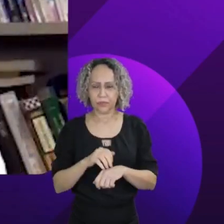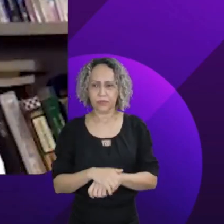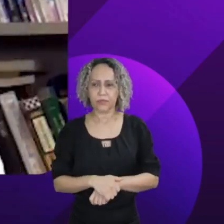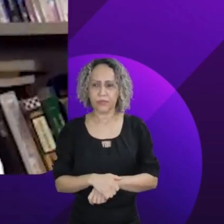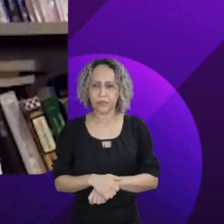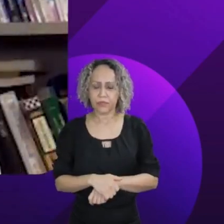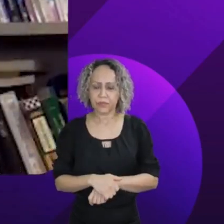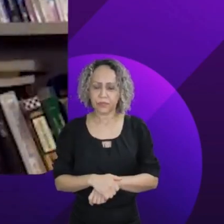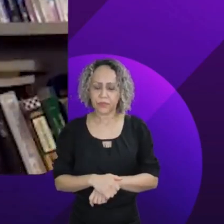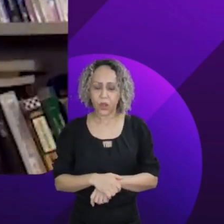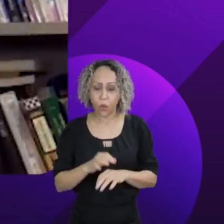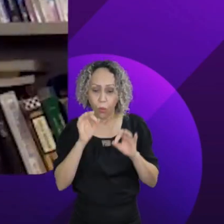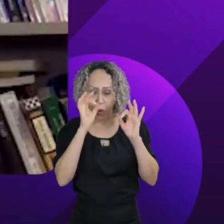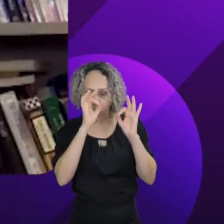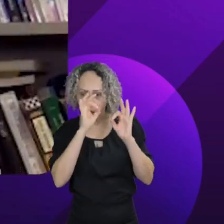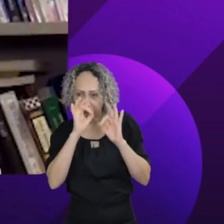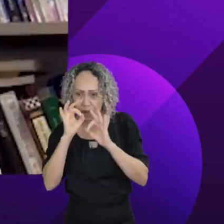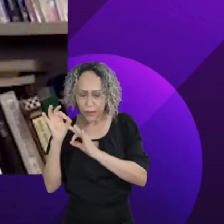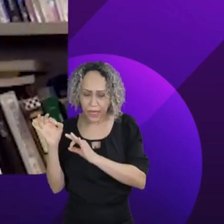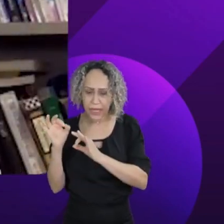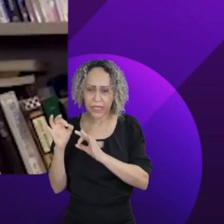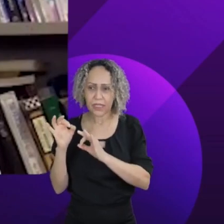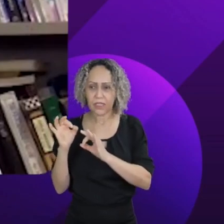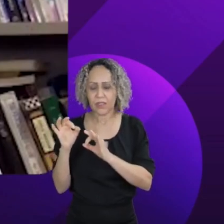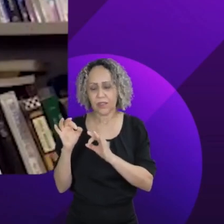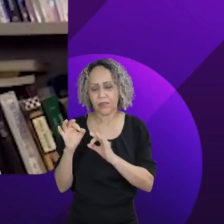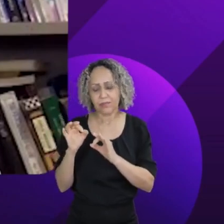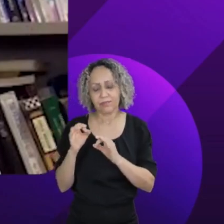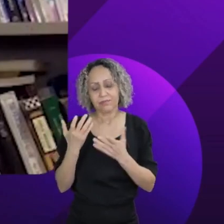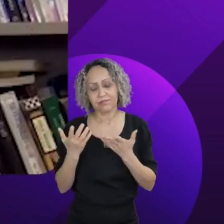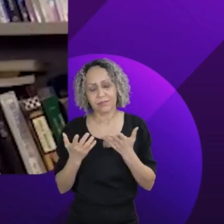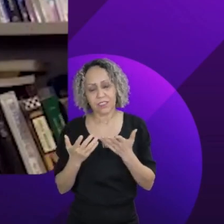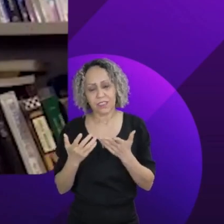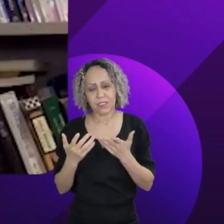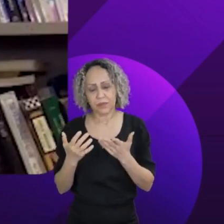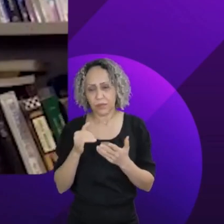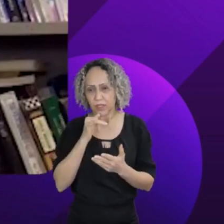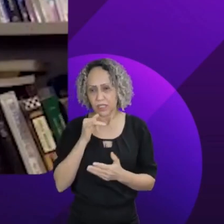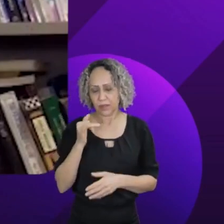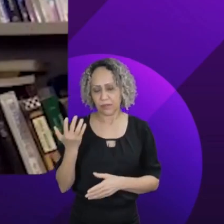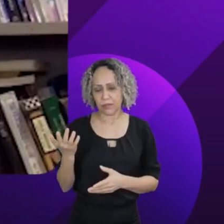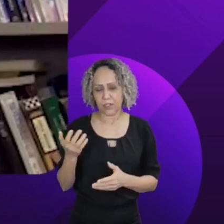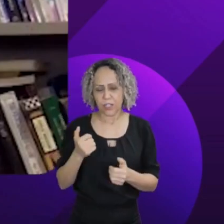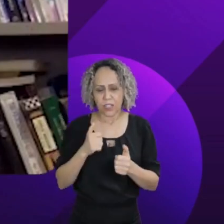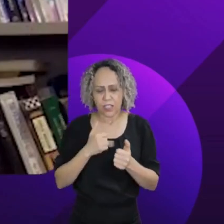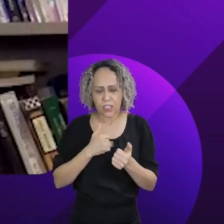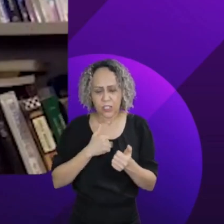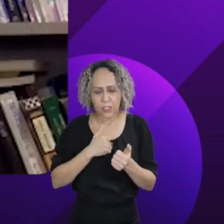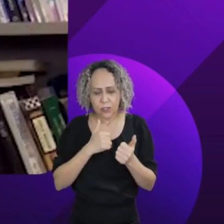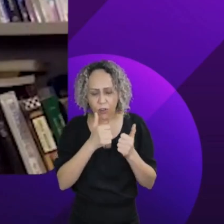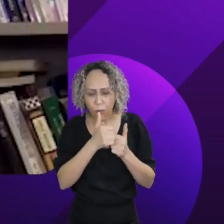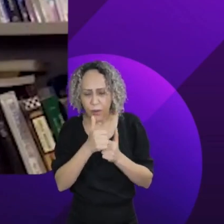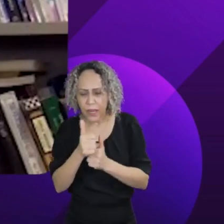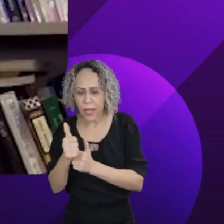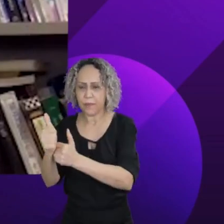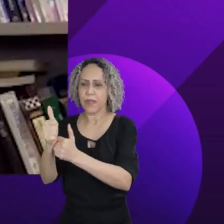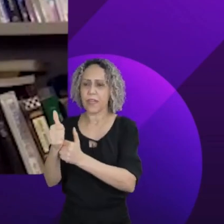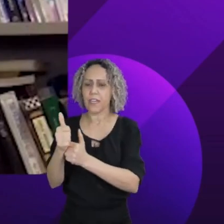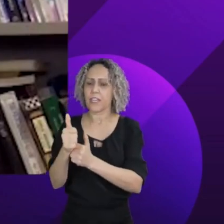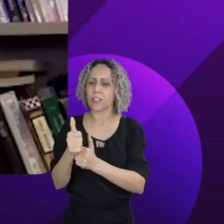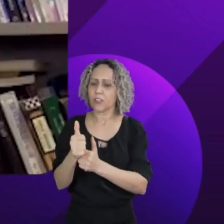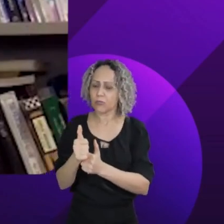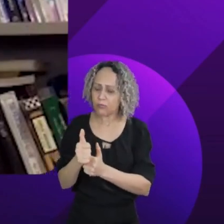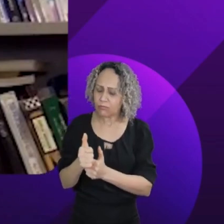o acompanhamento de problemas de saúde da criança, né, a implantação do teste do